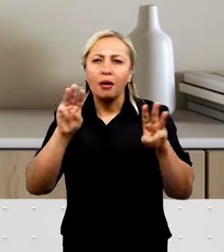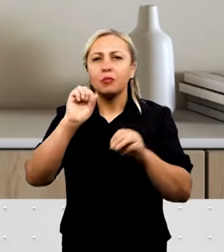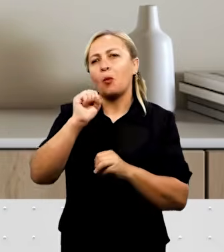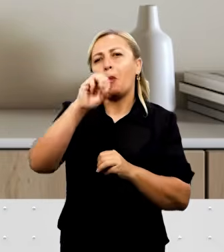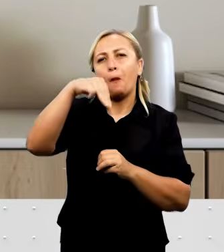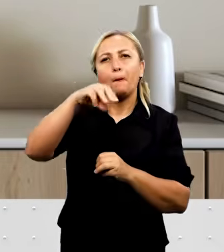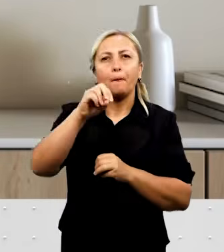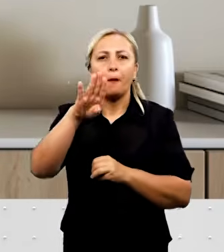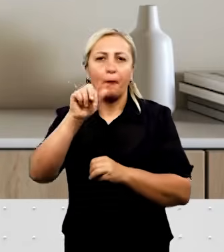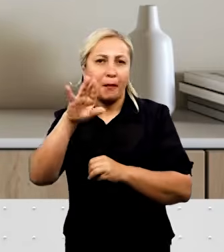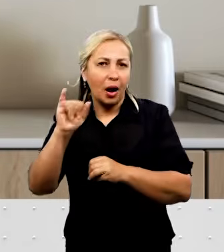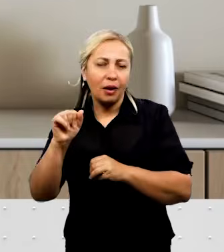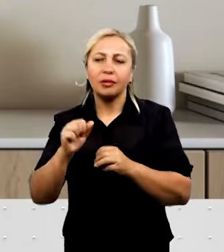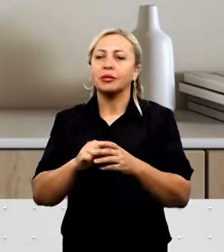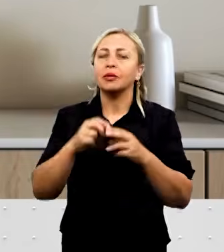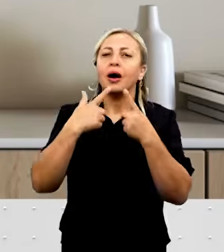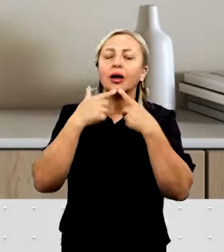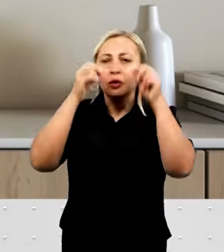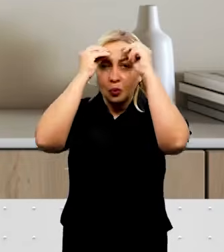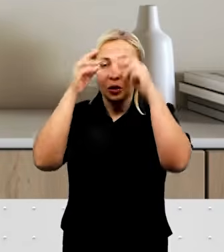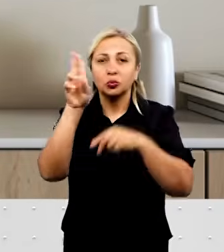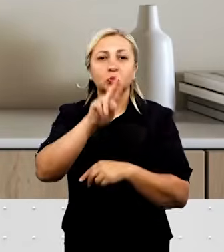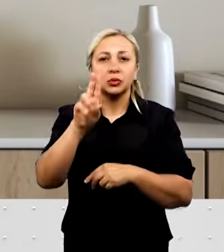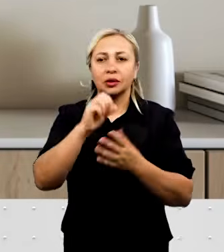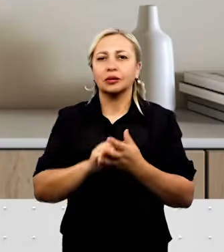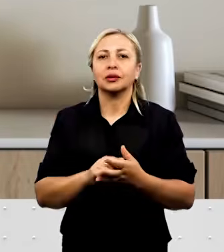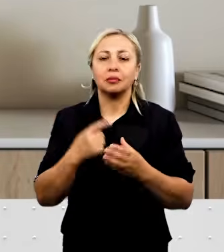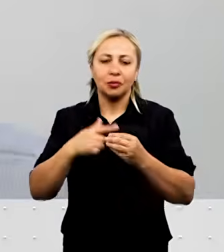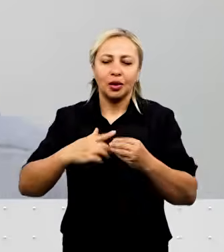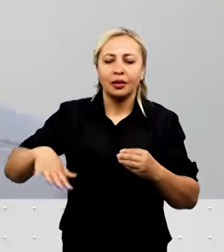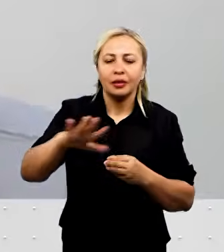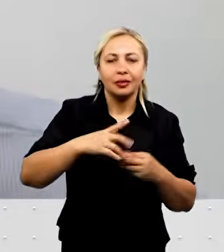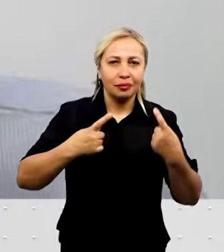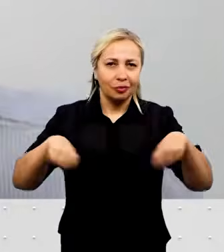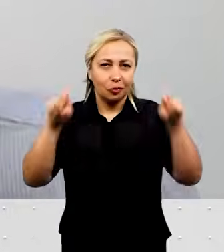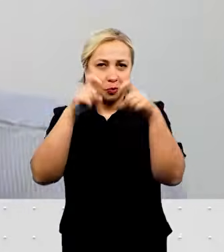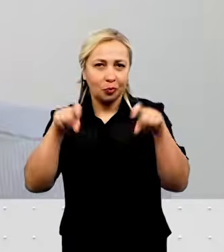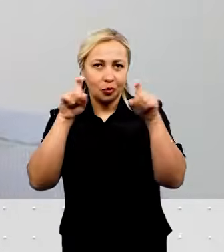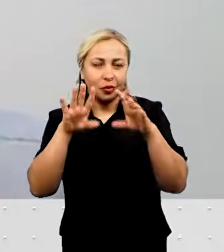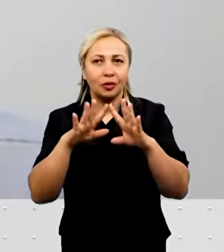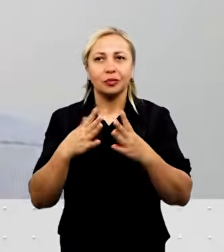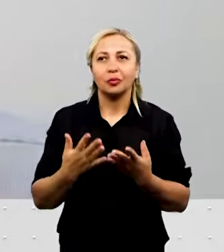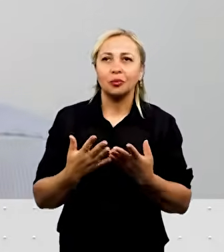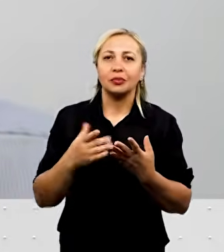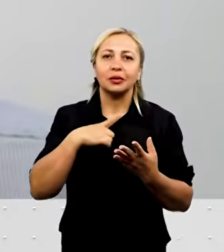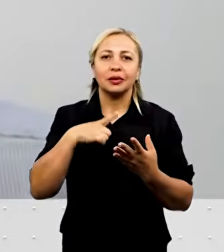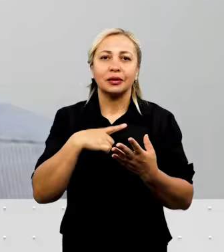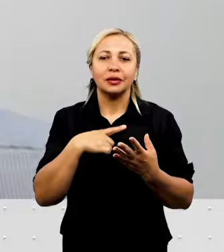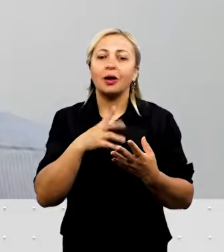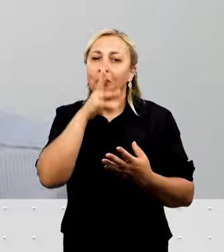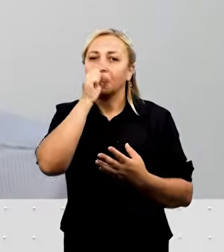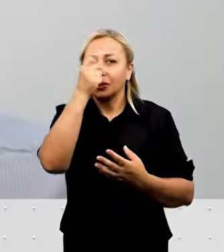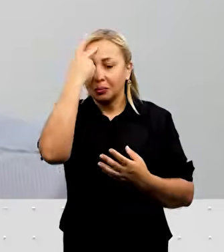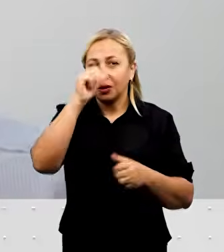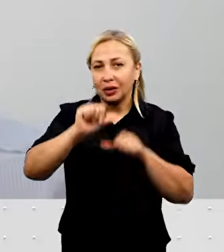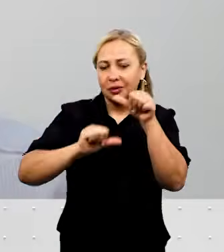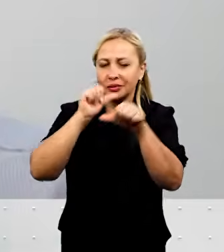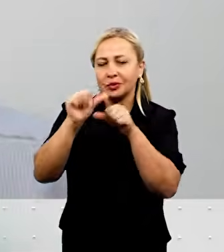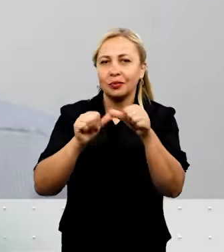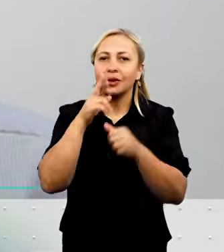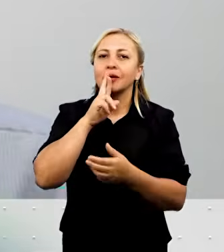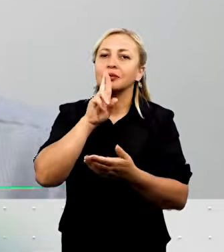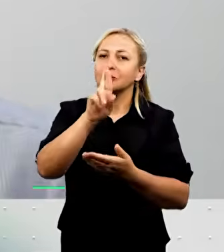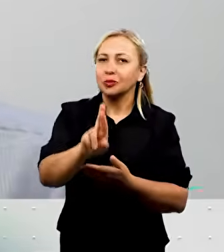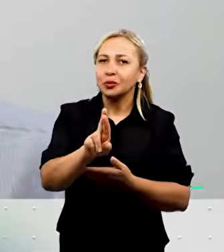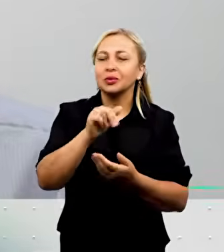se seria um aplicativo web, qual linguagem utilizar. Porque na área da computação, ela tem o